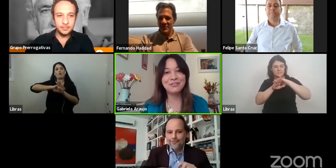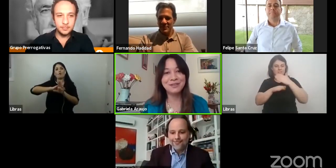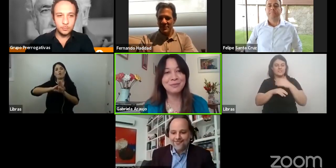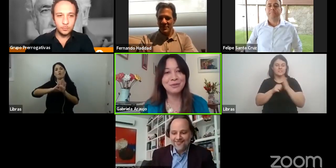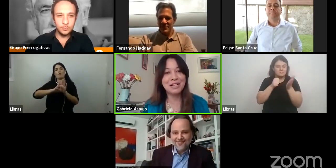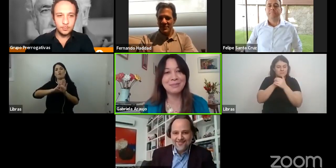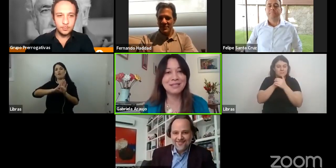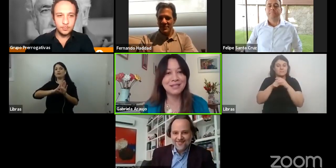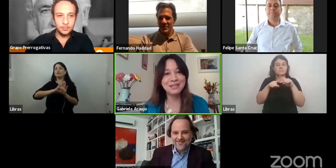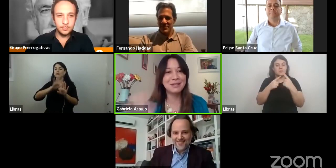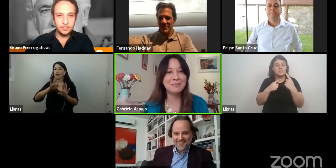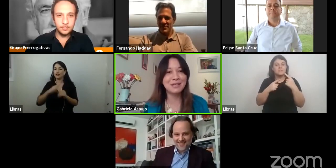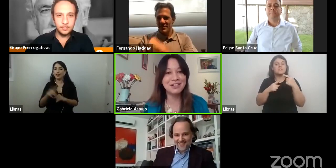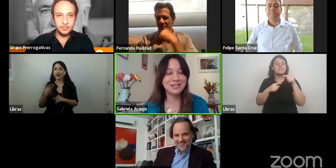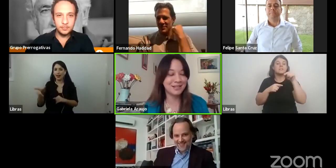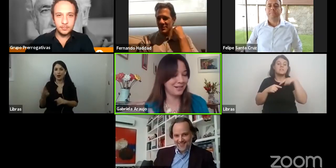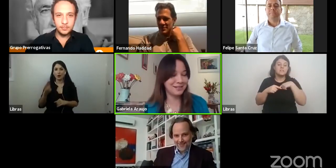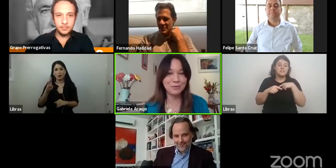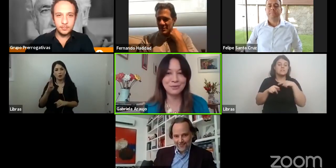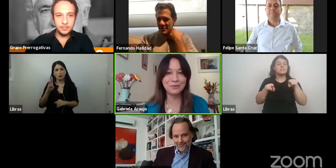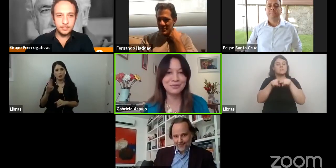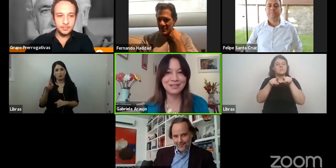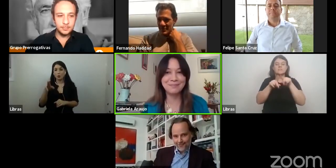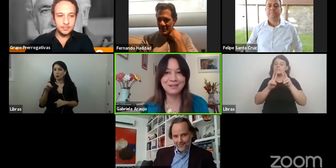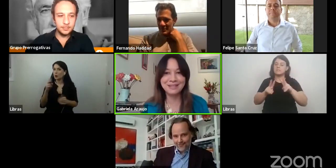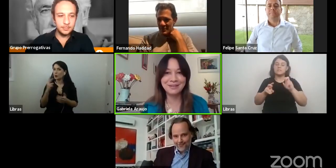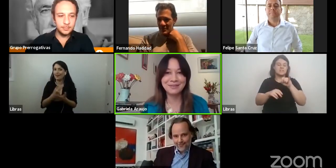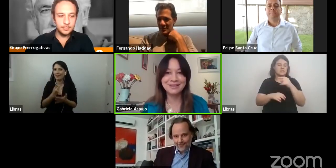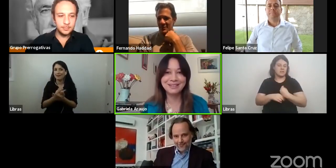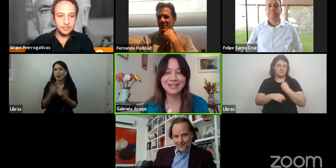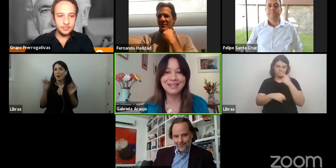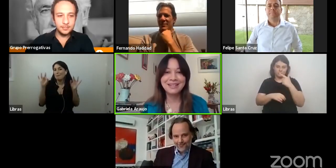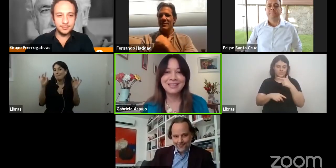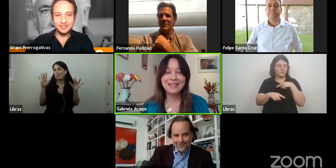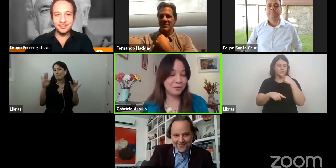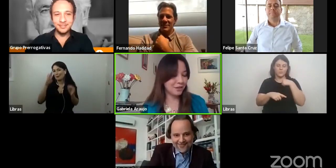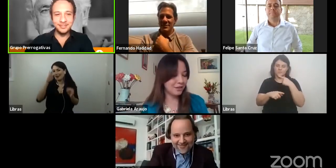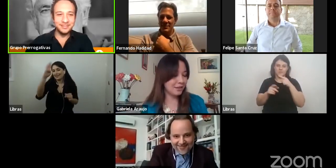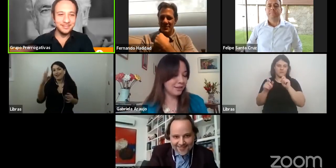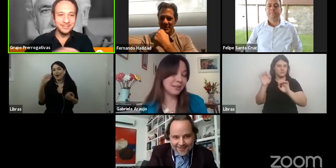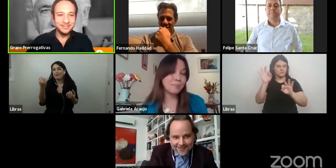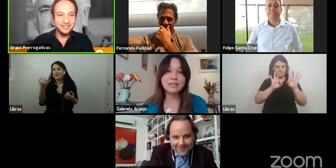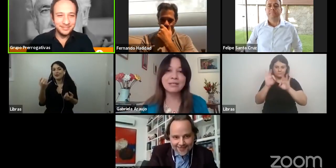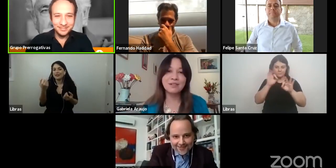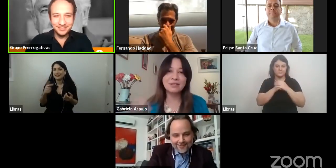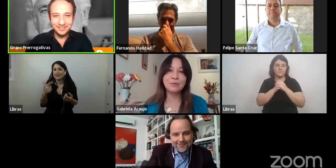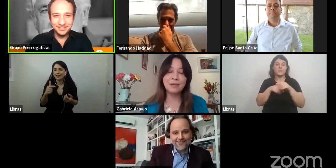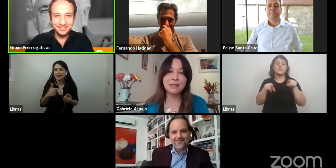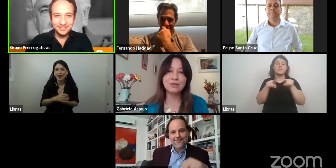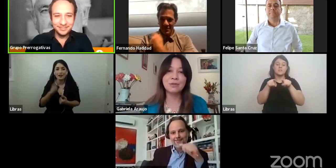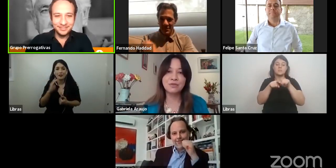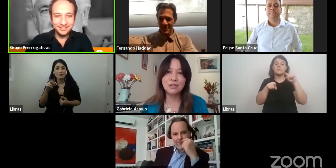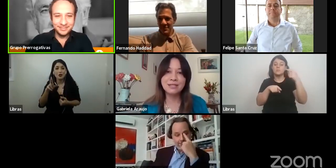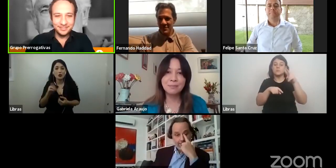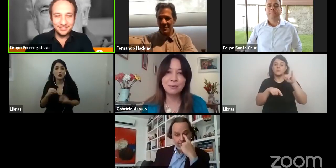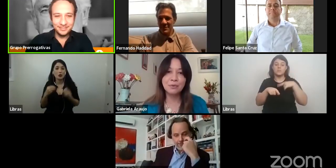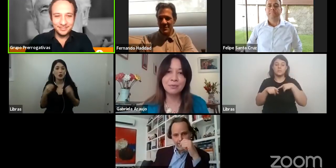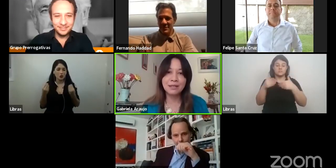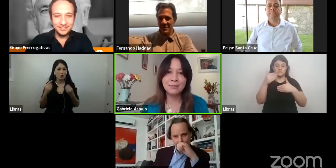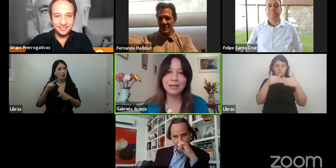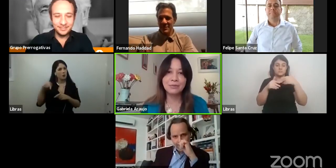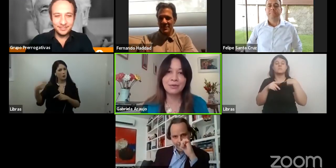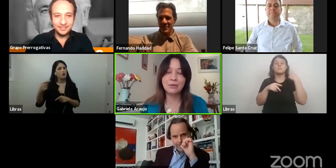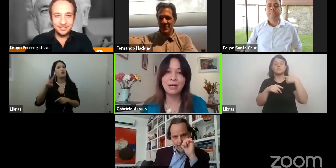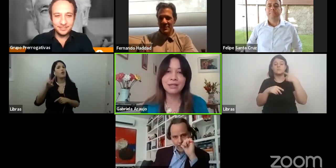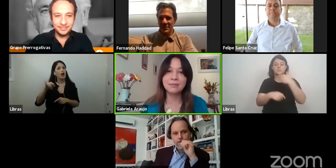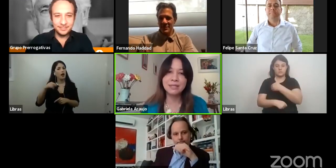que não. No fim, o Bruno acaba sendo sempre a grande estrela. Sem o Bruno não tem painel. Né? E depois também vai ter um painel sobre advocacia